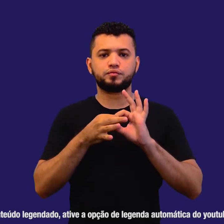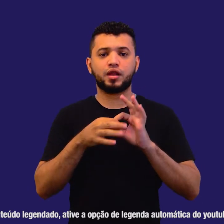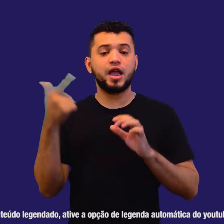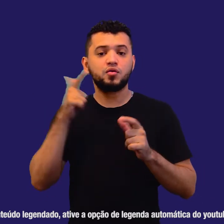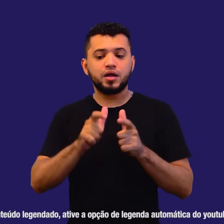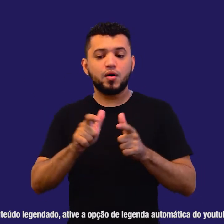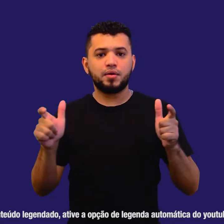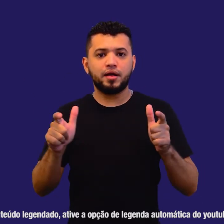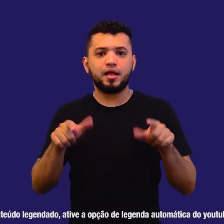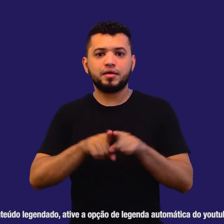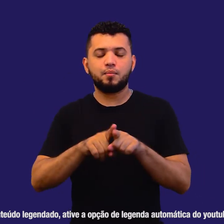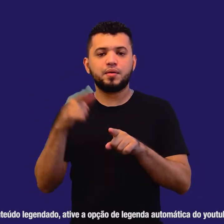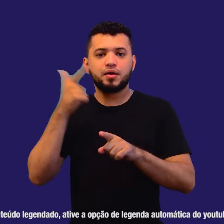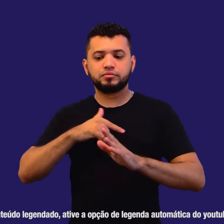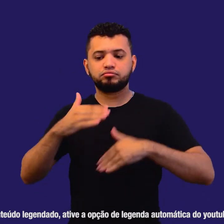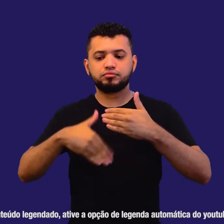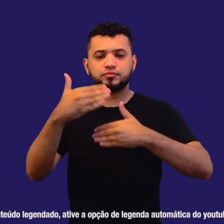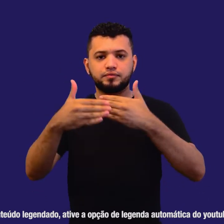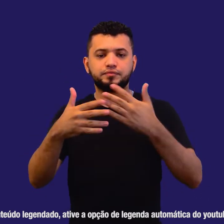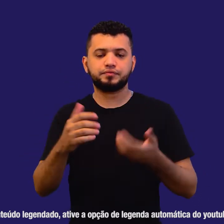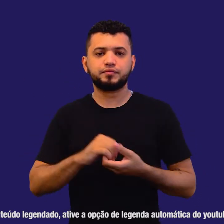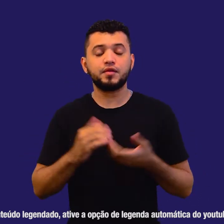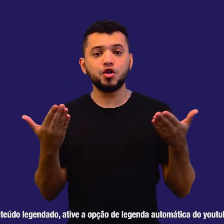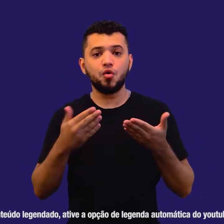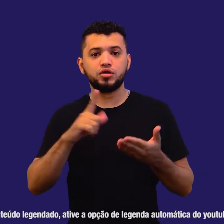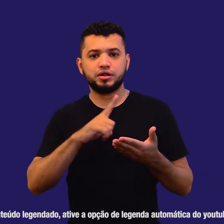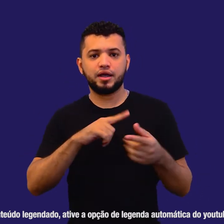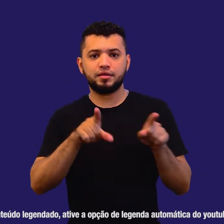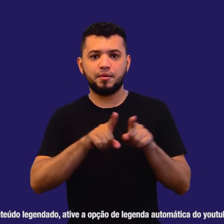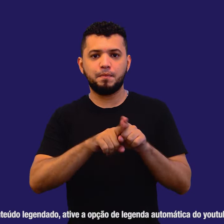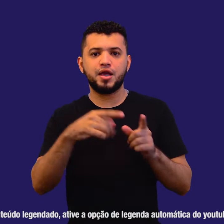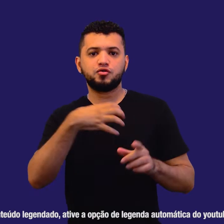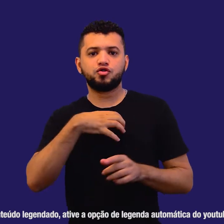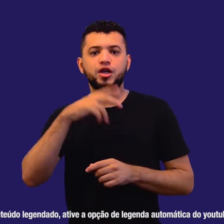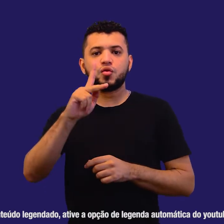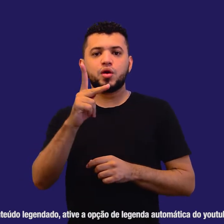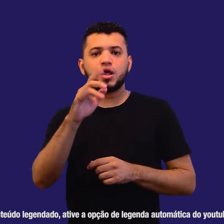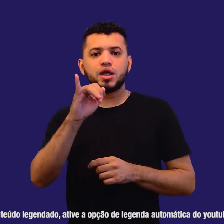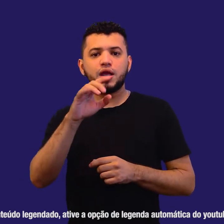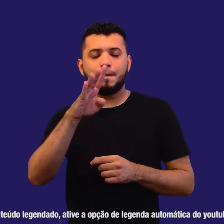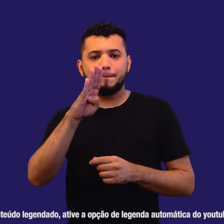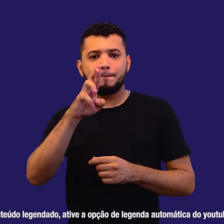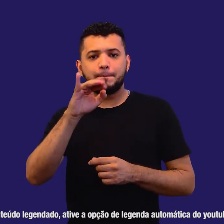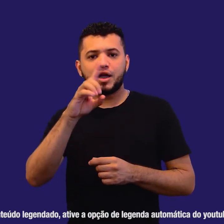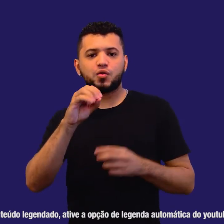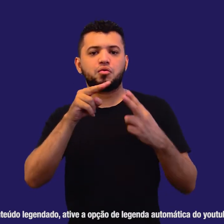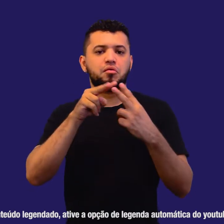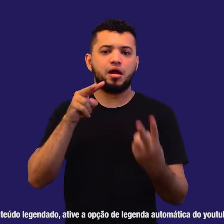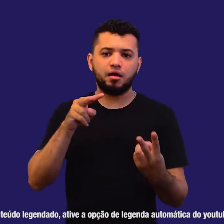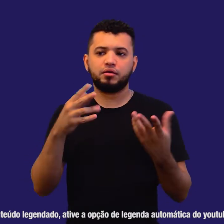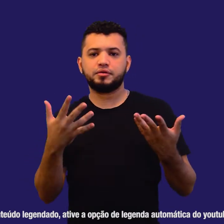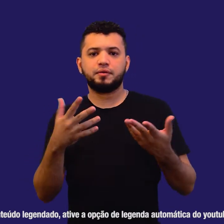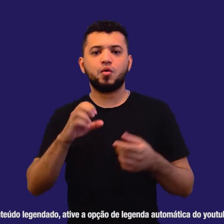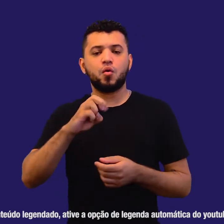que cresce cada vez mais. E também nós temos formatos híbridos online ou até offline. Então, nós podemos dizer